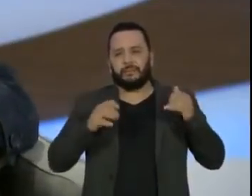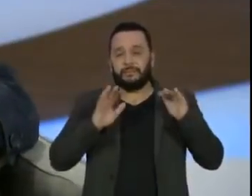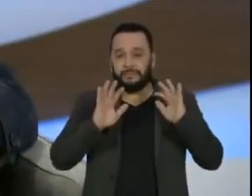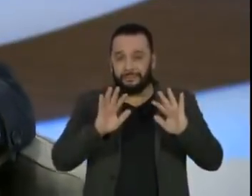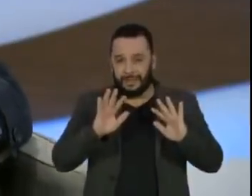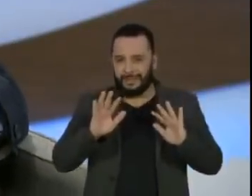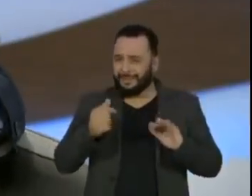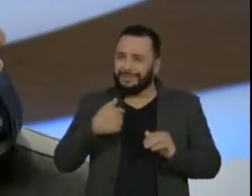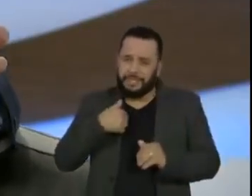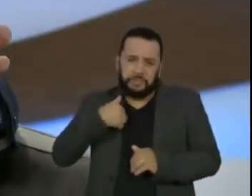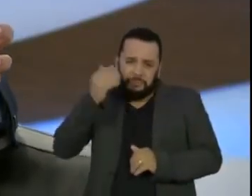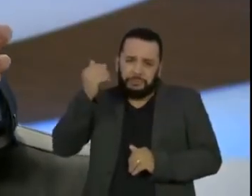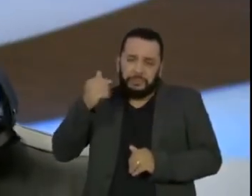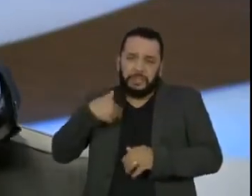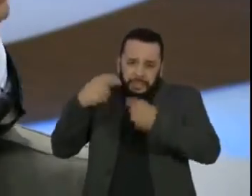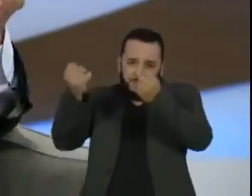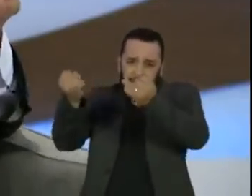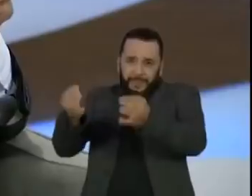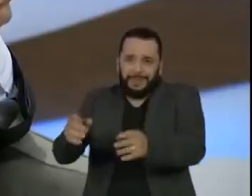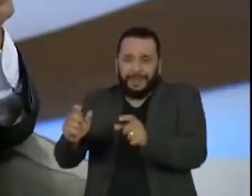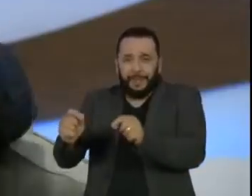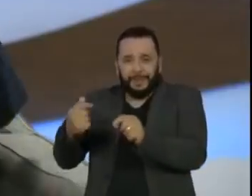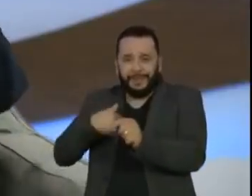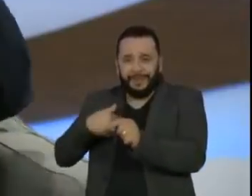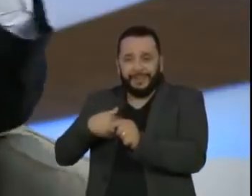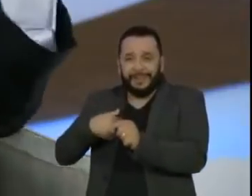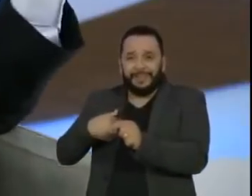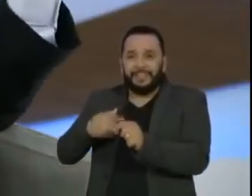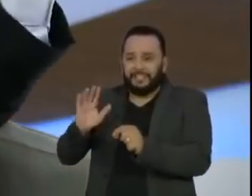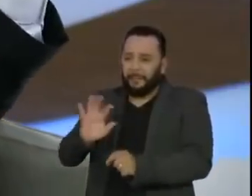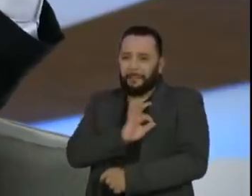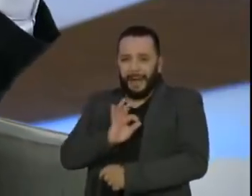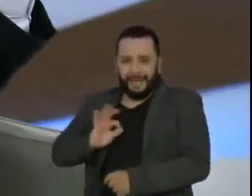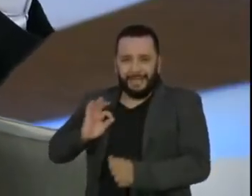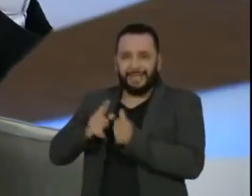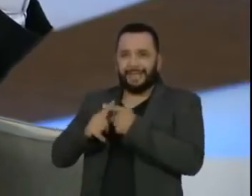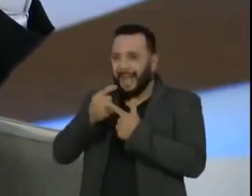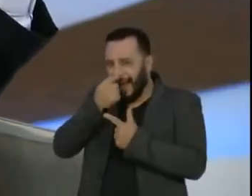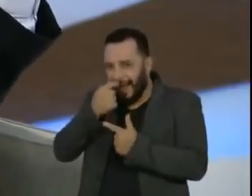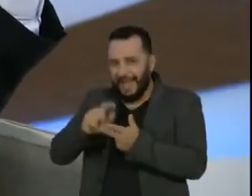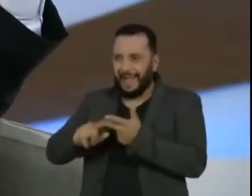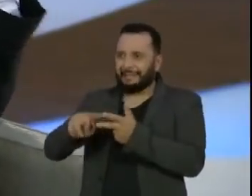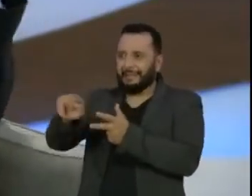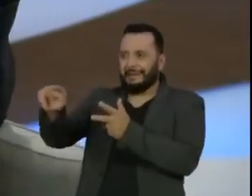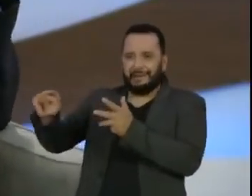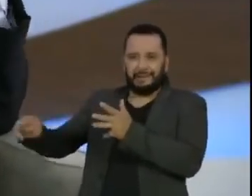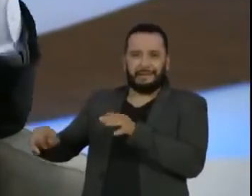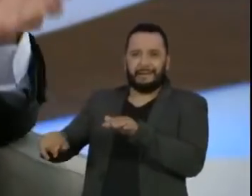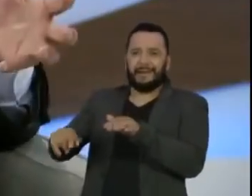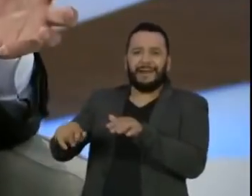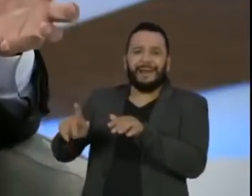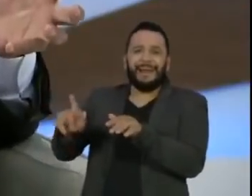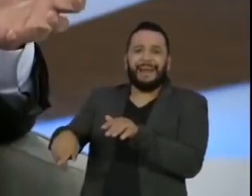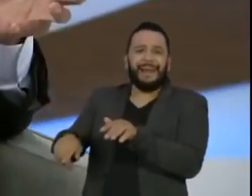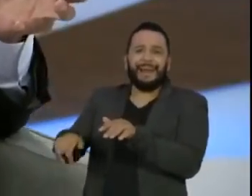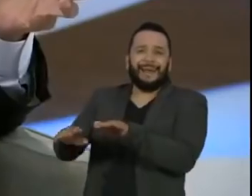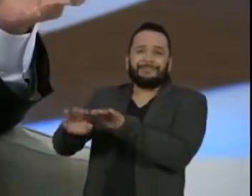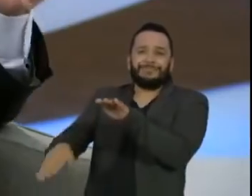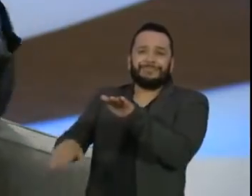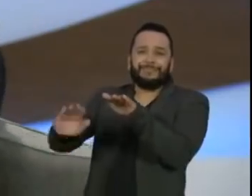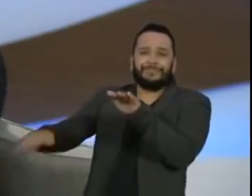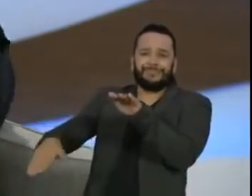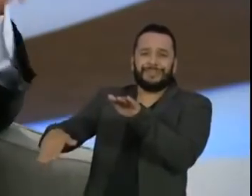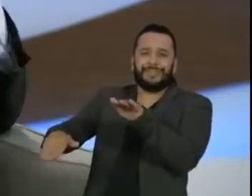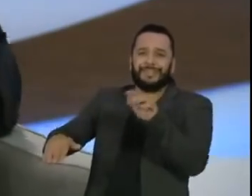previsão Ela não ela obedeceu uma lógica e o mundo é cheio ele não obedece a lógica por exemplo teve um fato